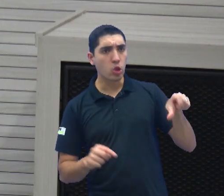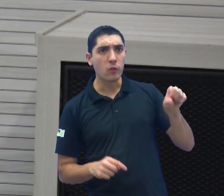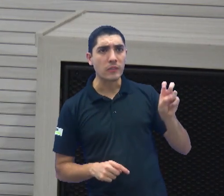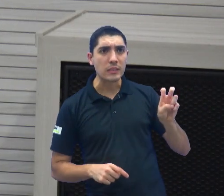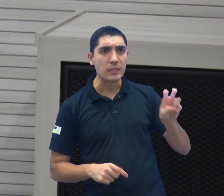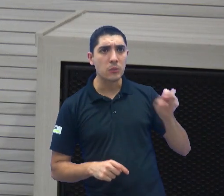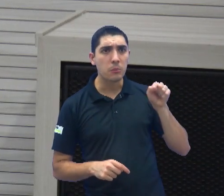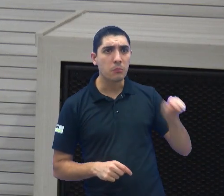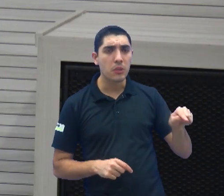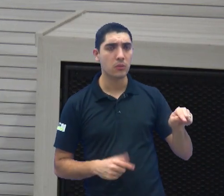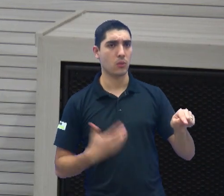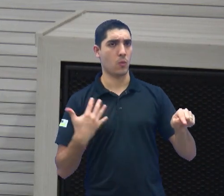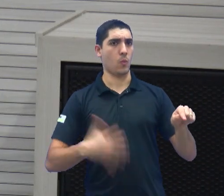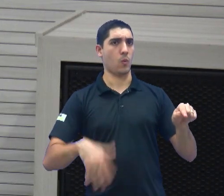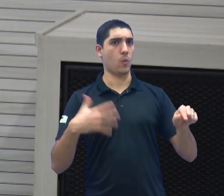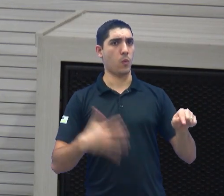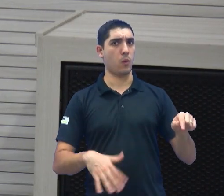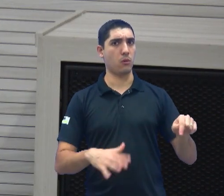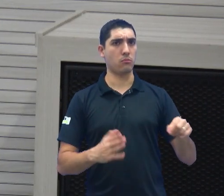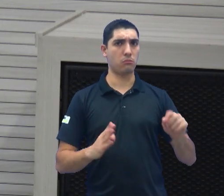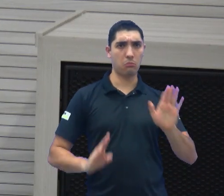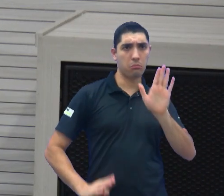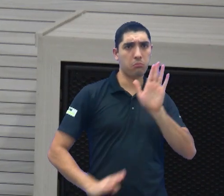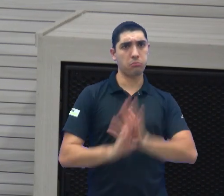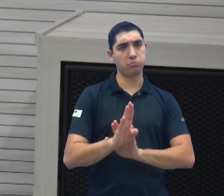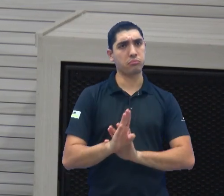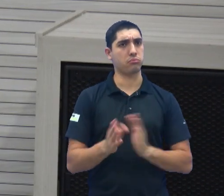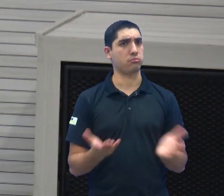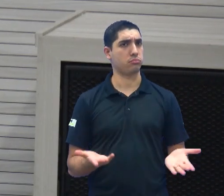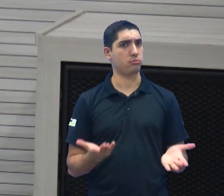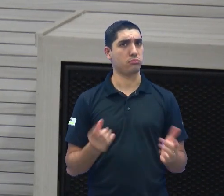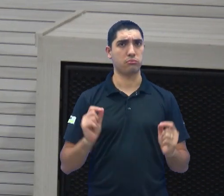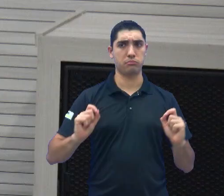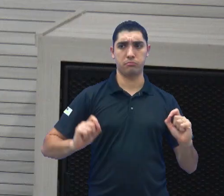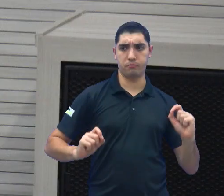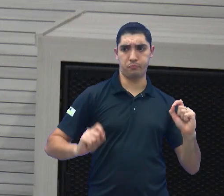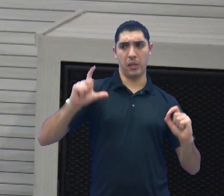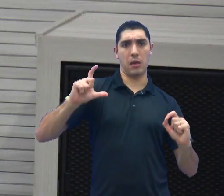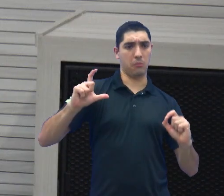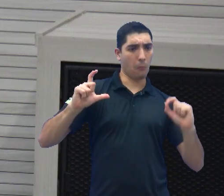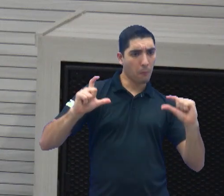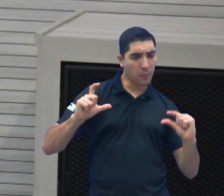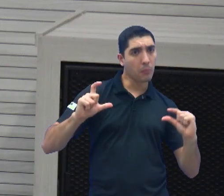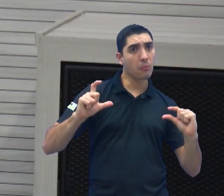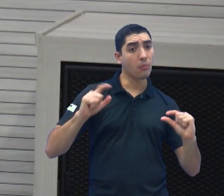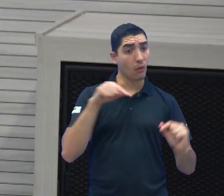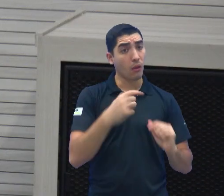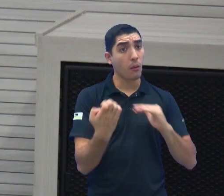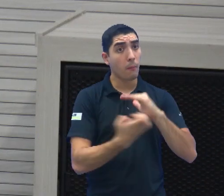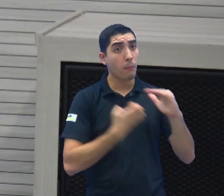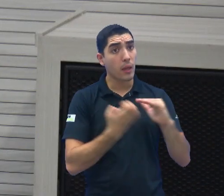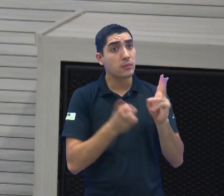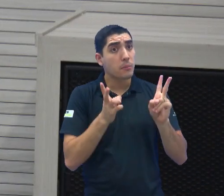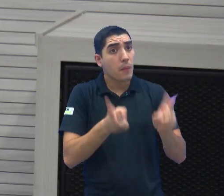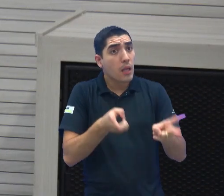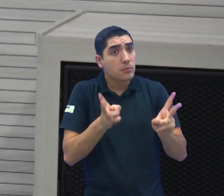diferença de 95 para R$600 mil, de uma mesma empresa, de um contrato similar